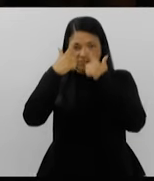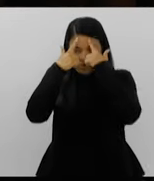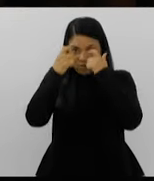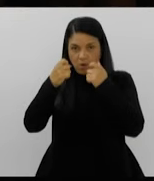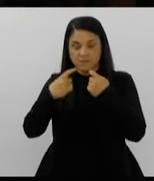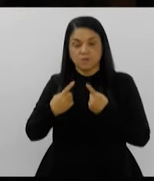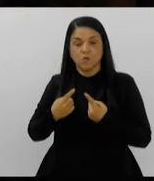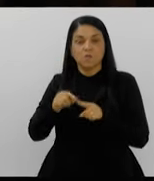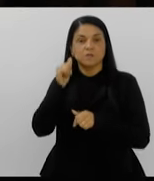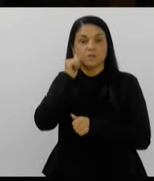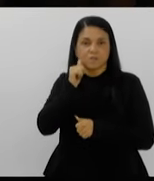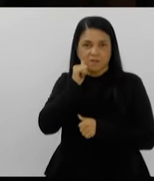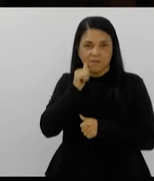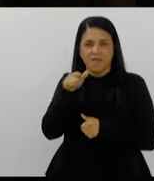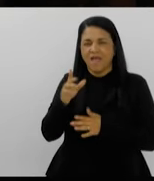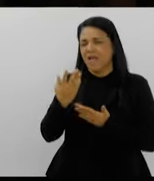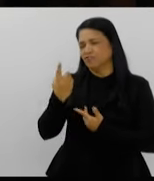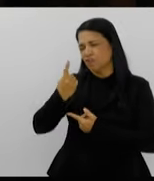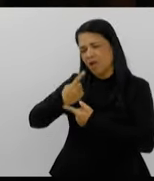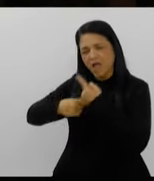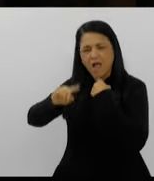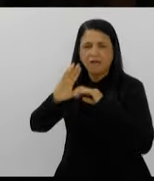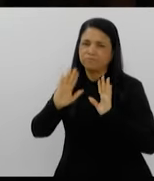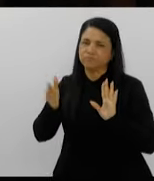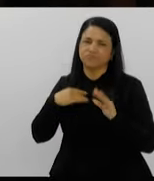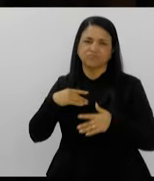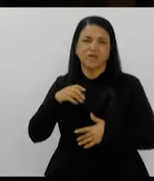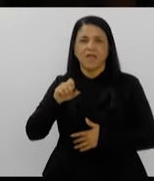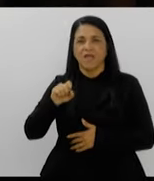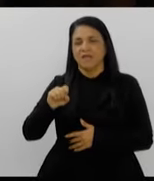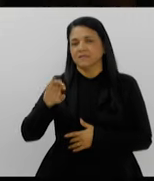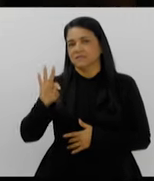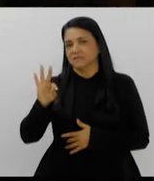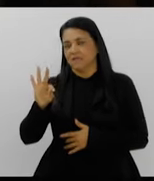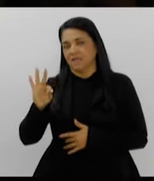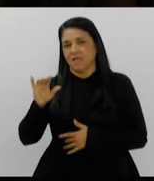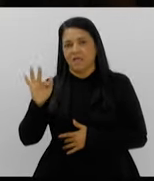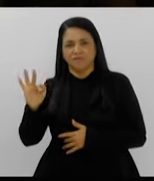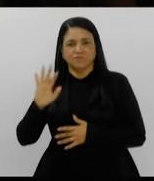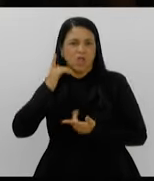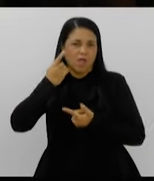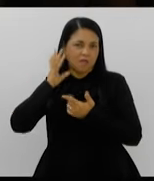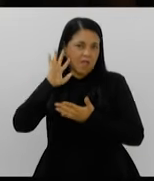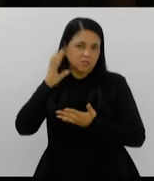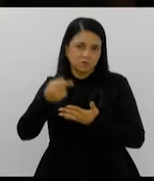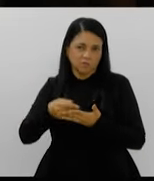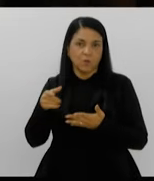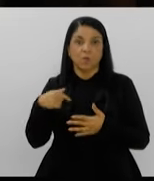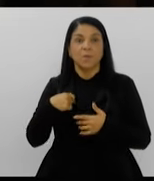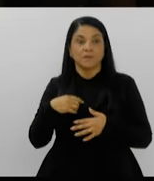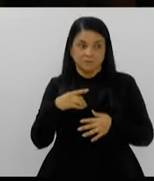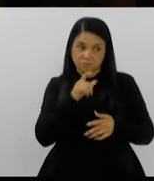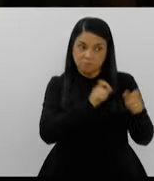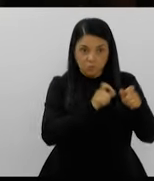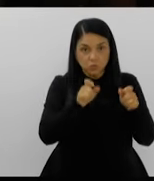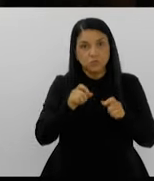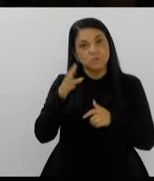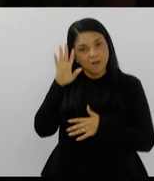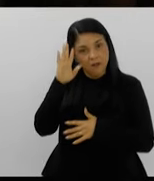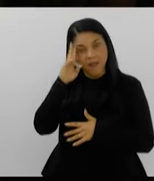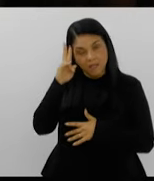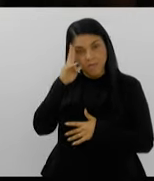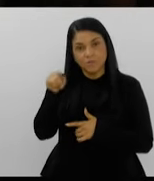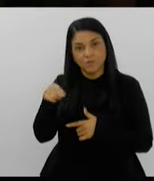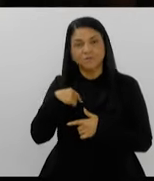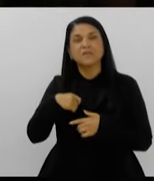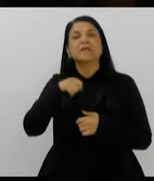mulher. Aí vai dizer que está superado, que o STF resolveu, mas todos se recordam. Ele mesmo falou em alto e bom som o seguinte: olha, quem nunca teve um